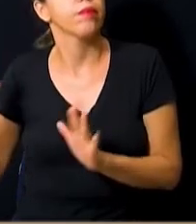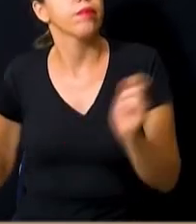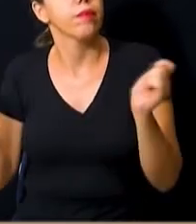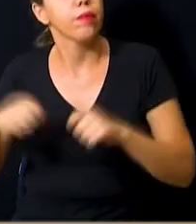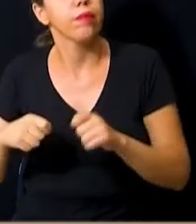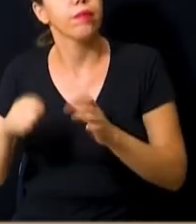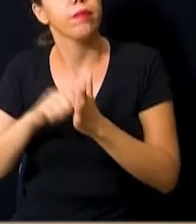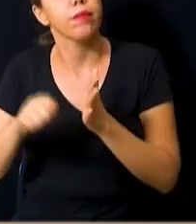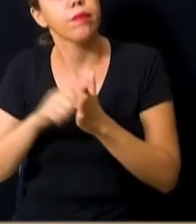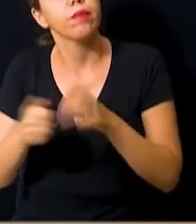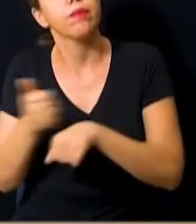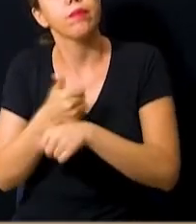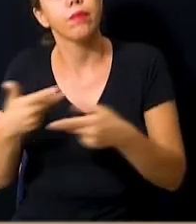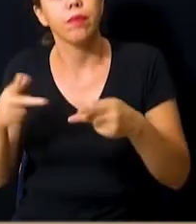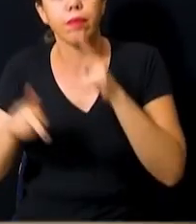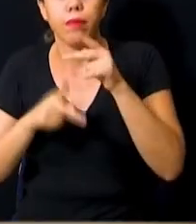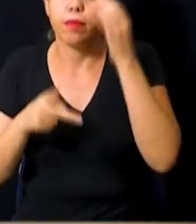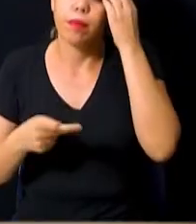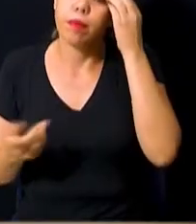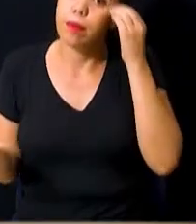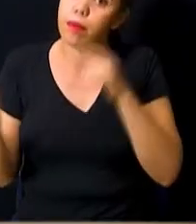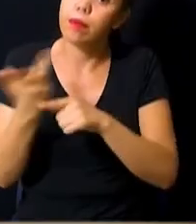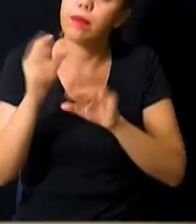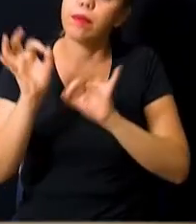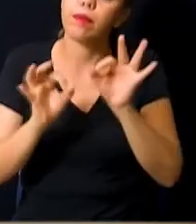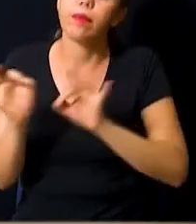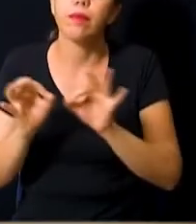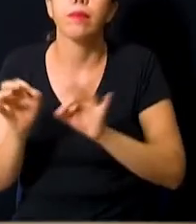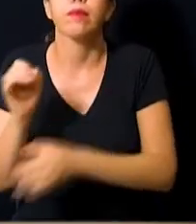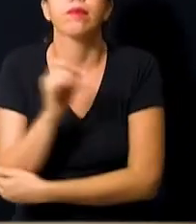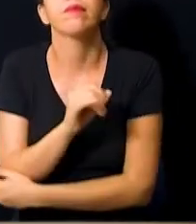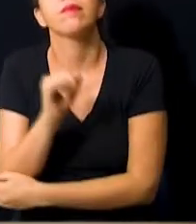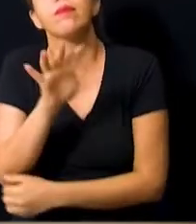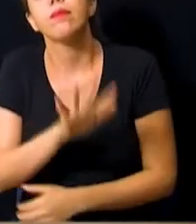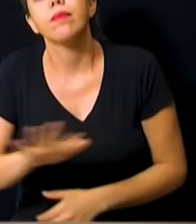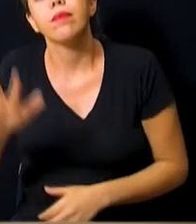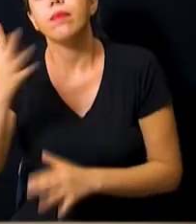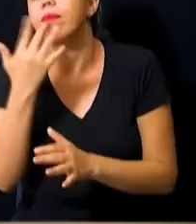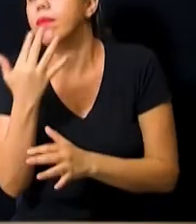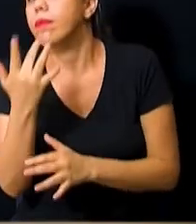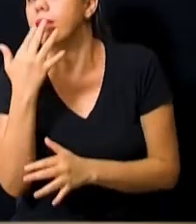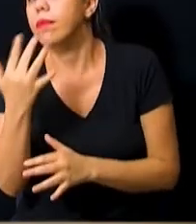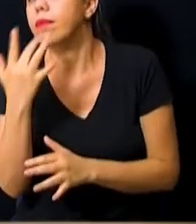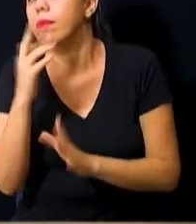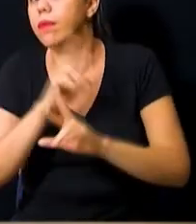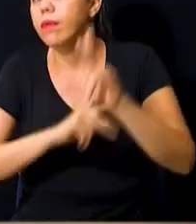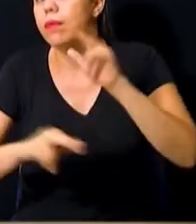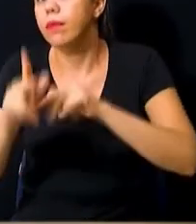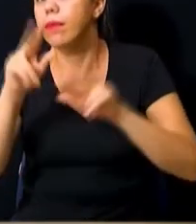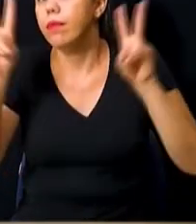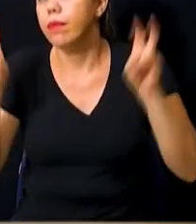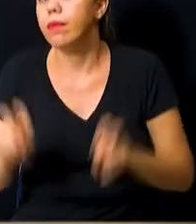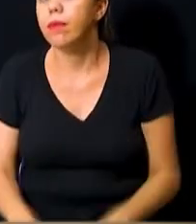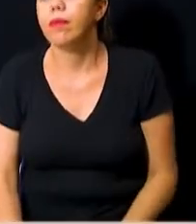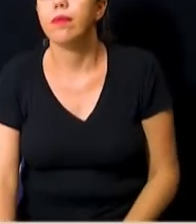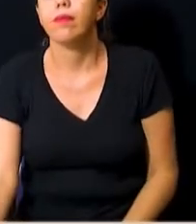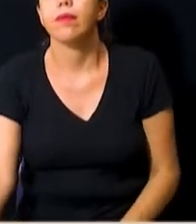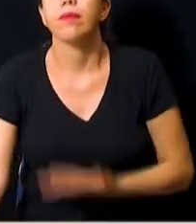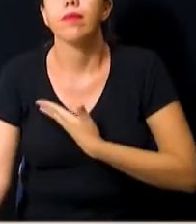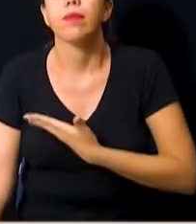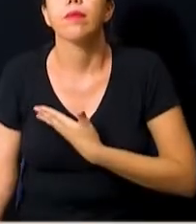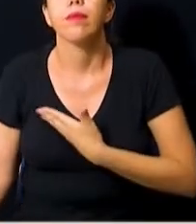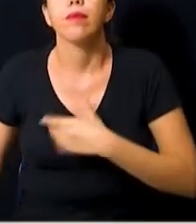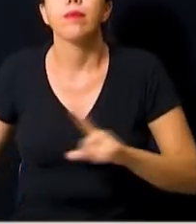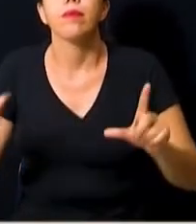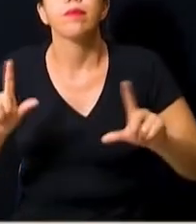reunir roteiristas, desenhistas, arte finalistas, ilustradores e coloristas com diversas temáticas.